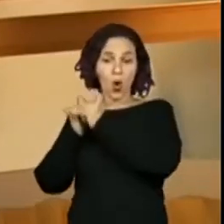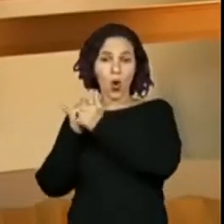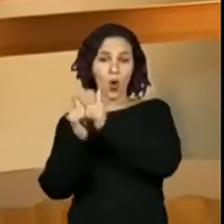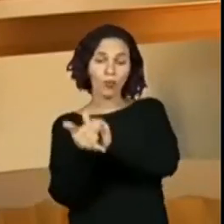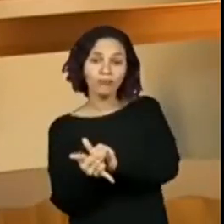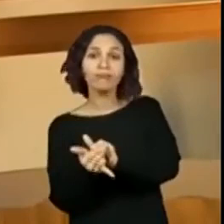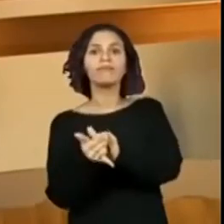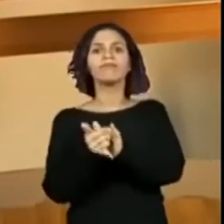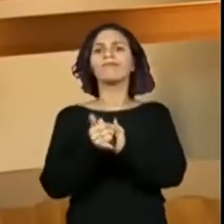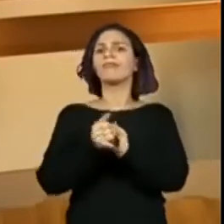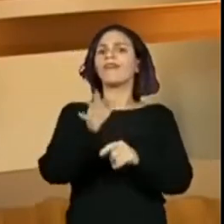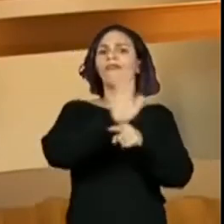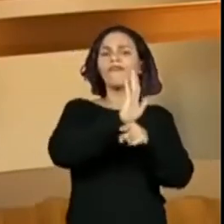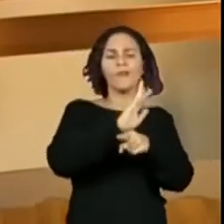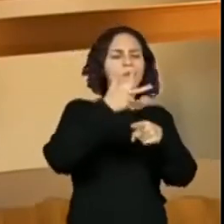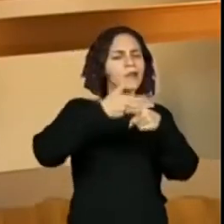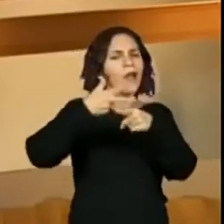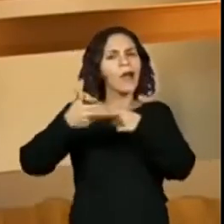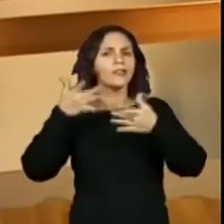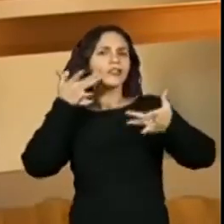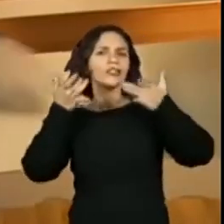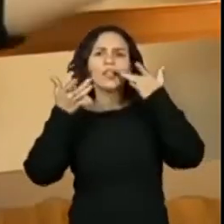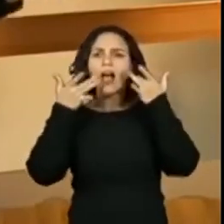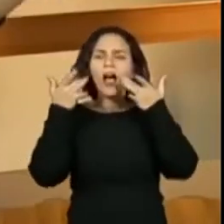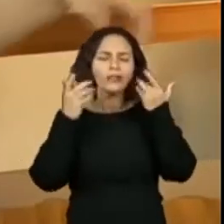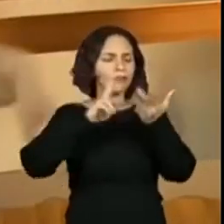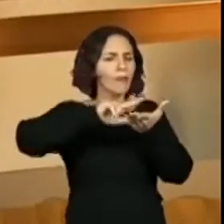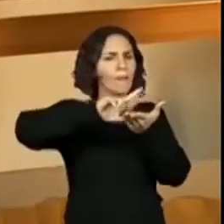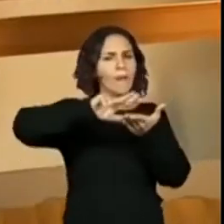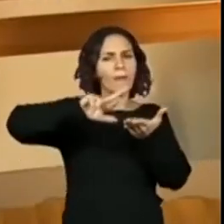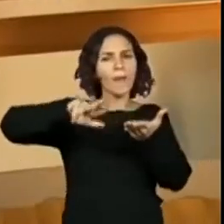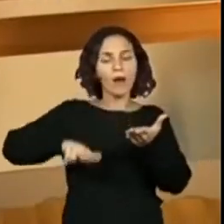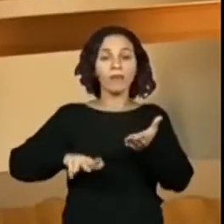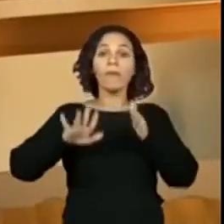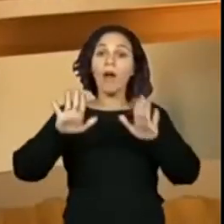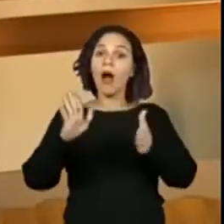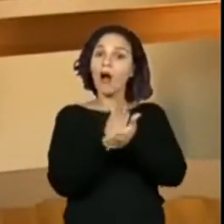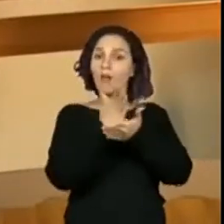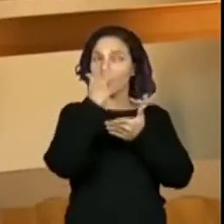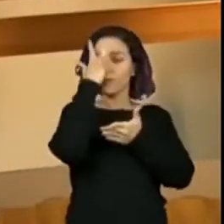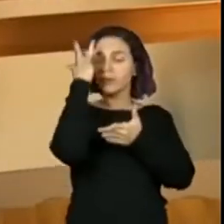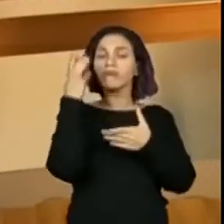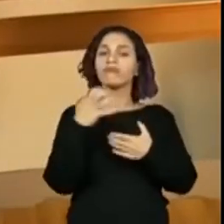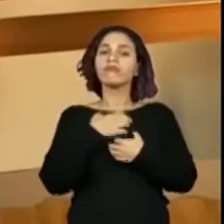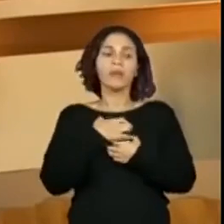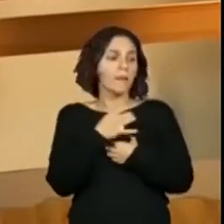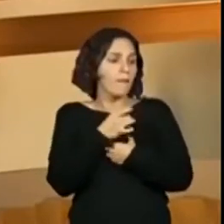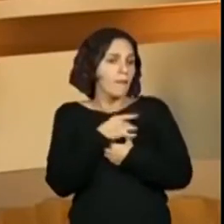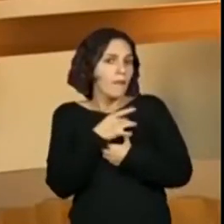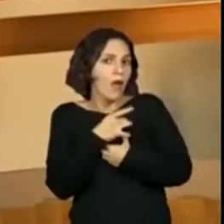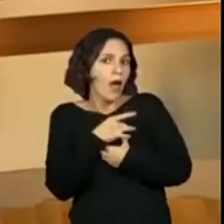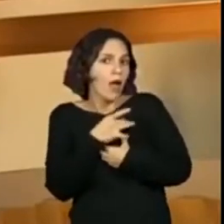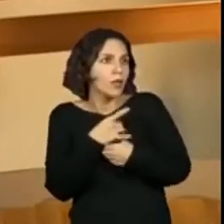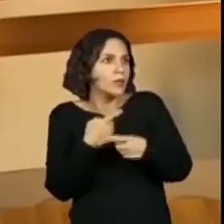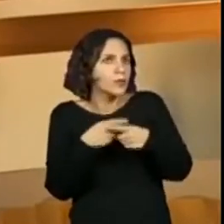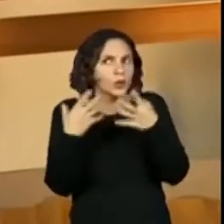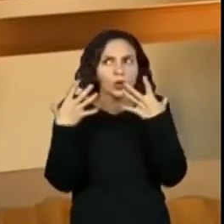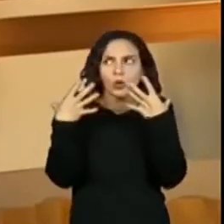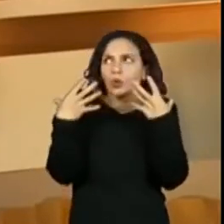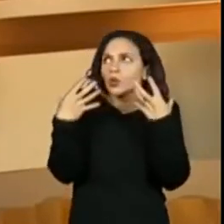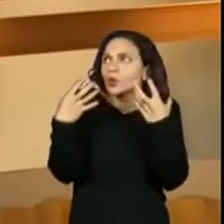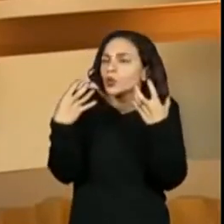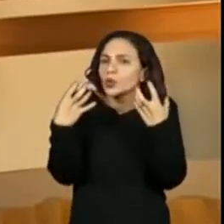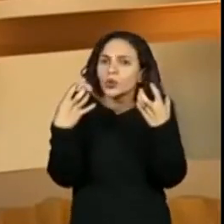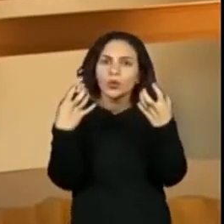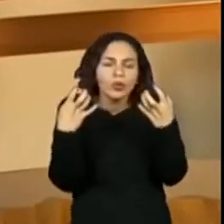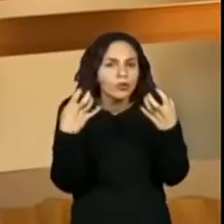filmes, séries, peças teatrais. Mas algumas pessoas sentem medo da noite, exatamente por isso, né? Por